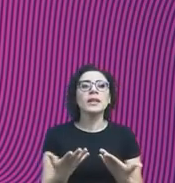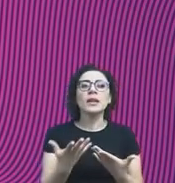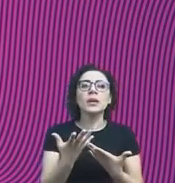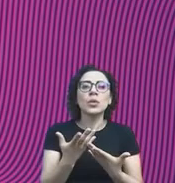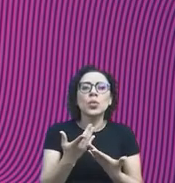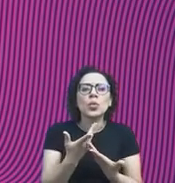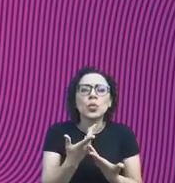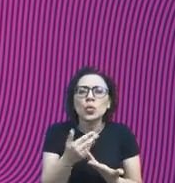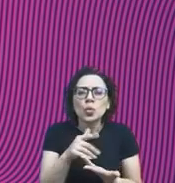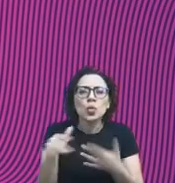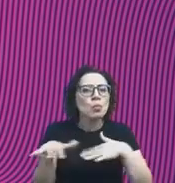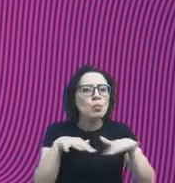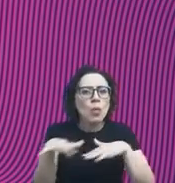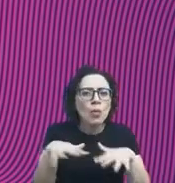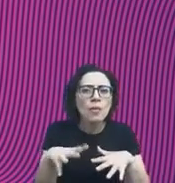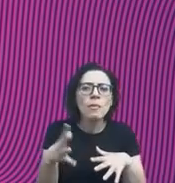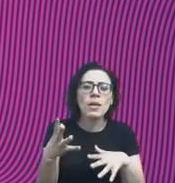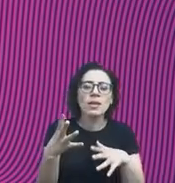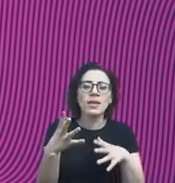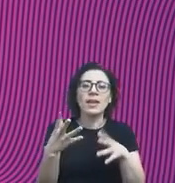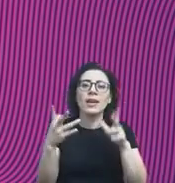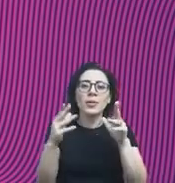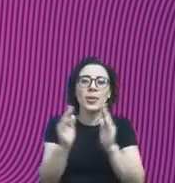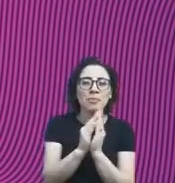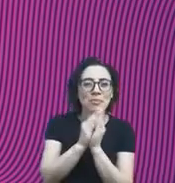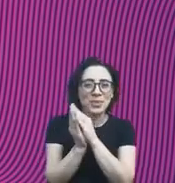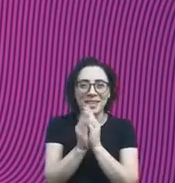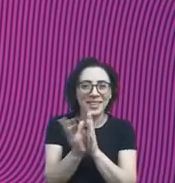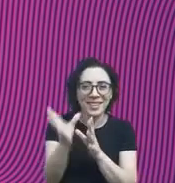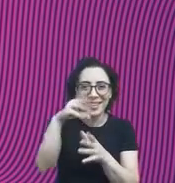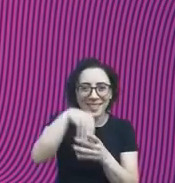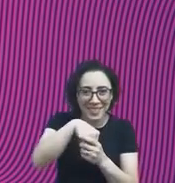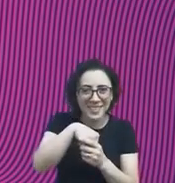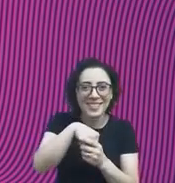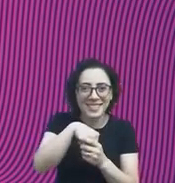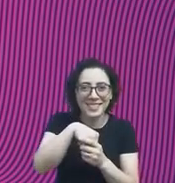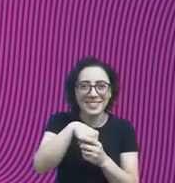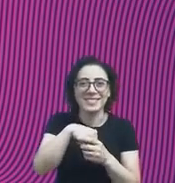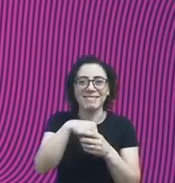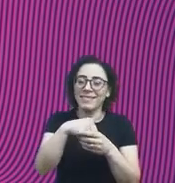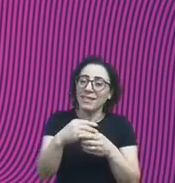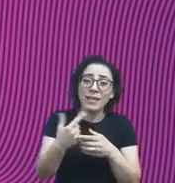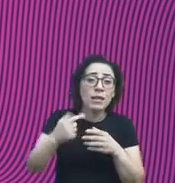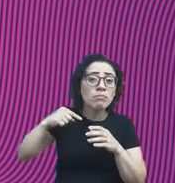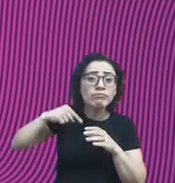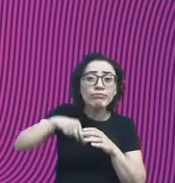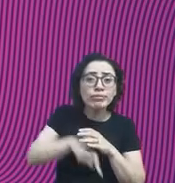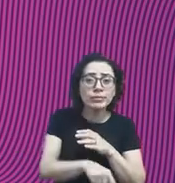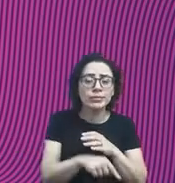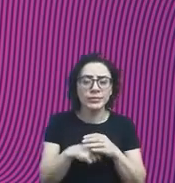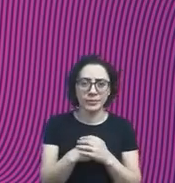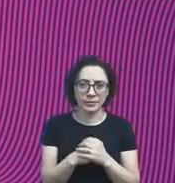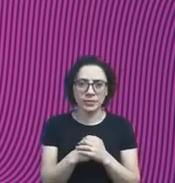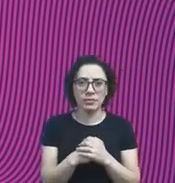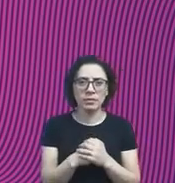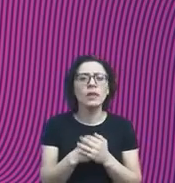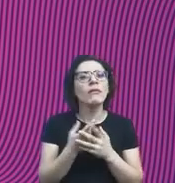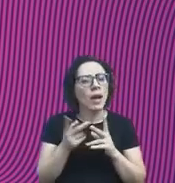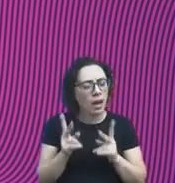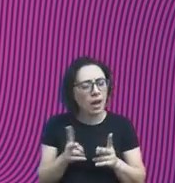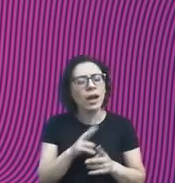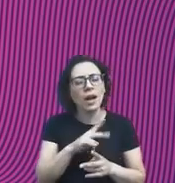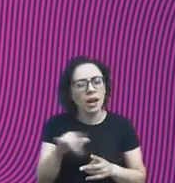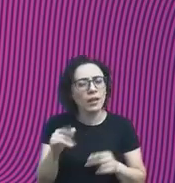eles são naturais, concordo que vão continuar, e a mim pouco